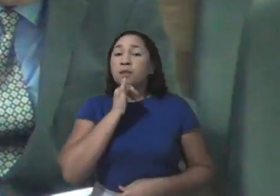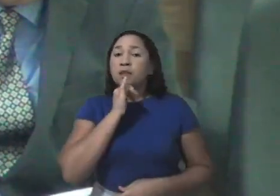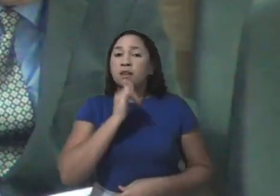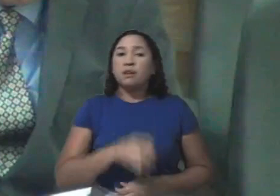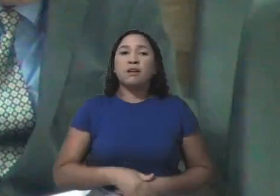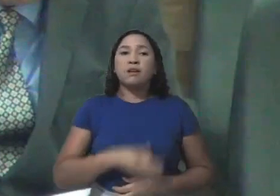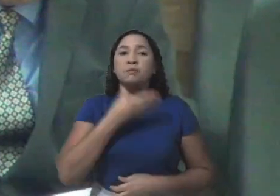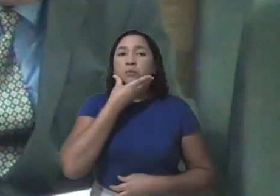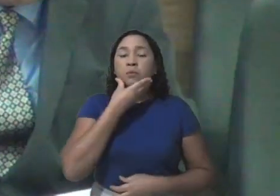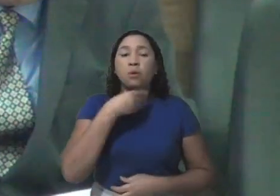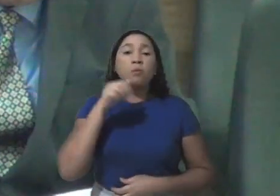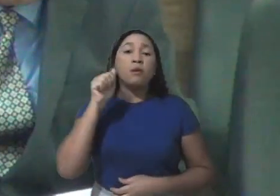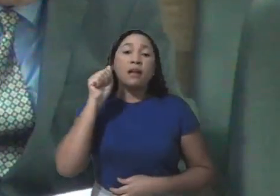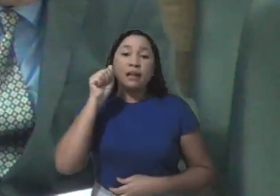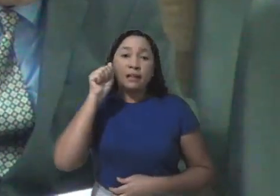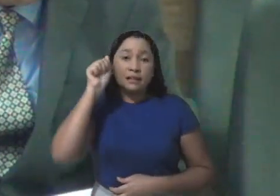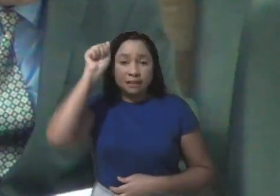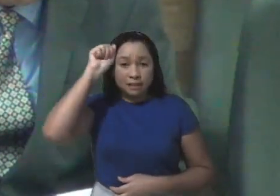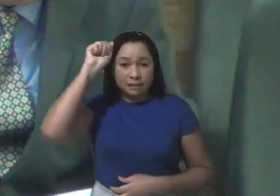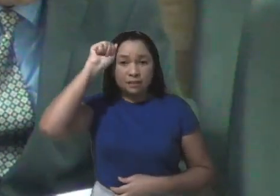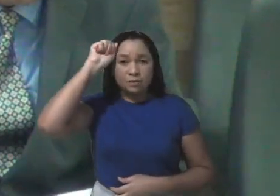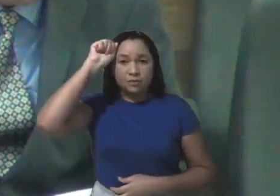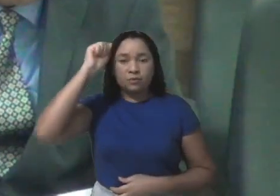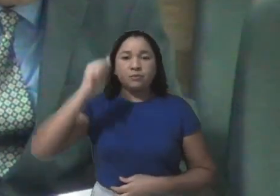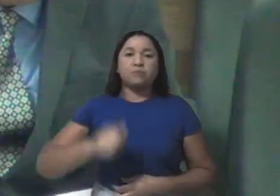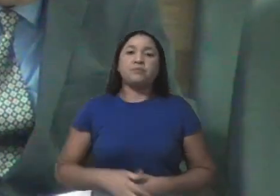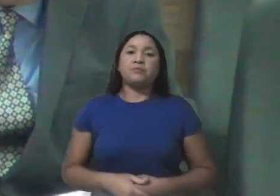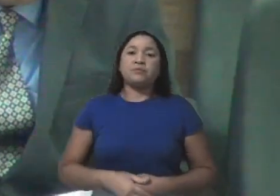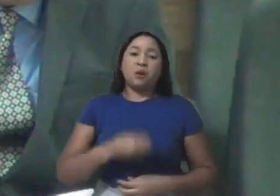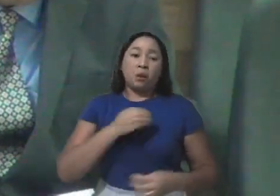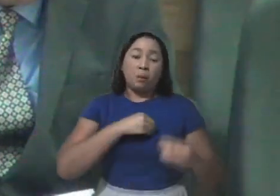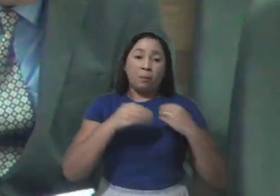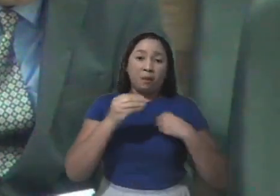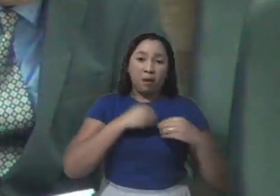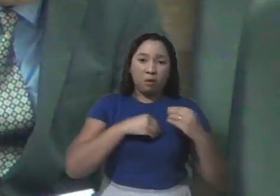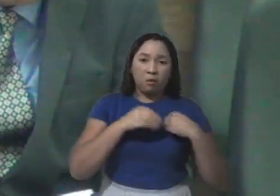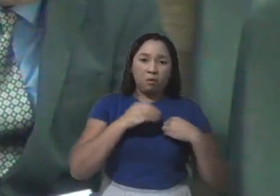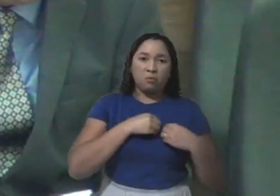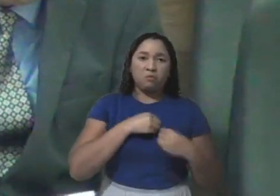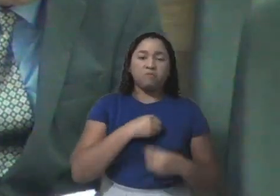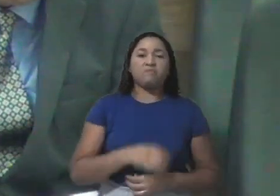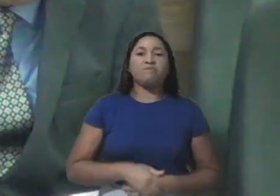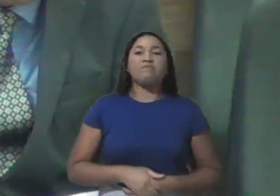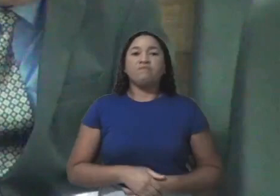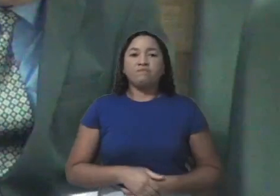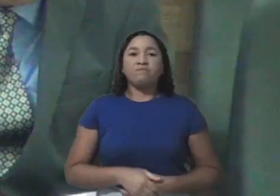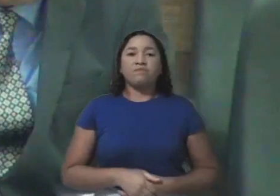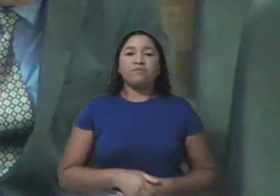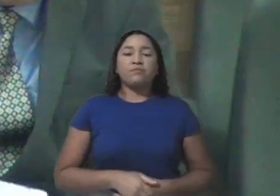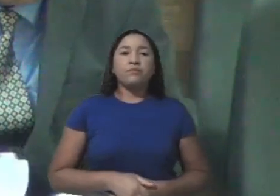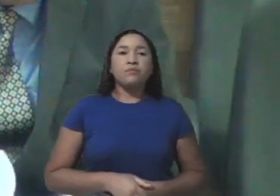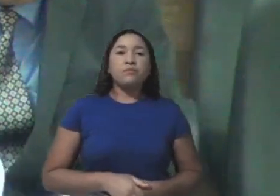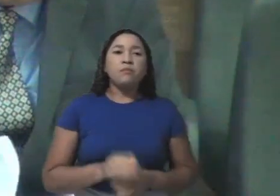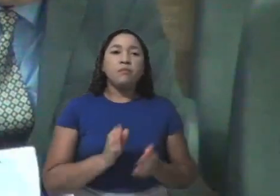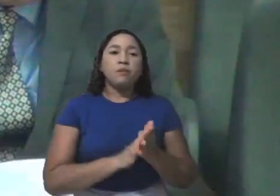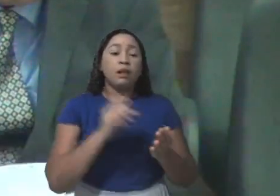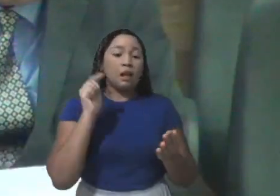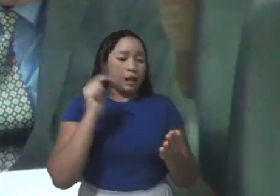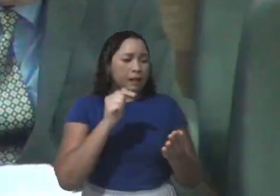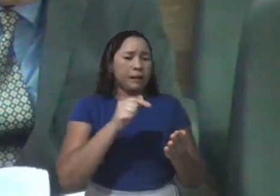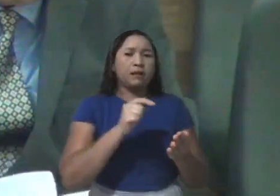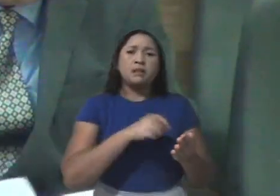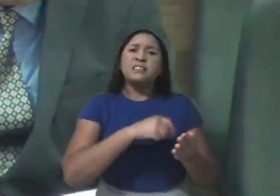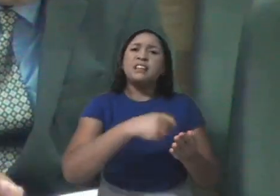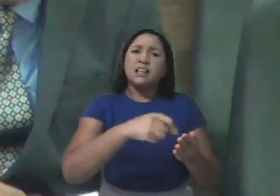A queda de Adão mostrou que Adão não teve fé nem confiança. Está escrito lá que Adão não teve fé nem confiança